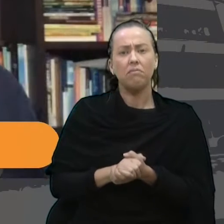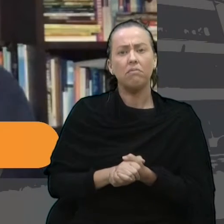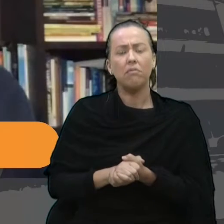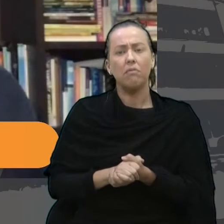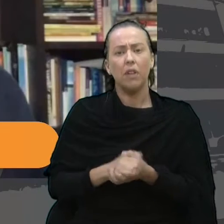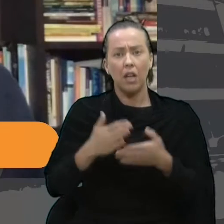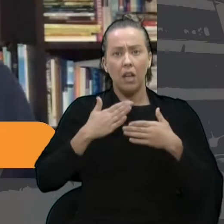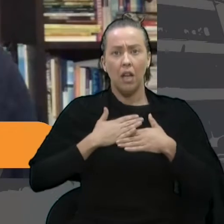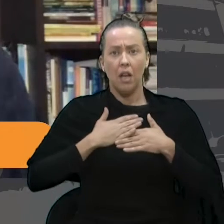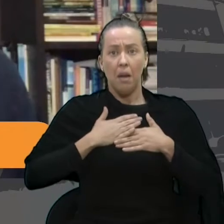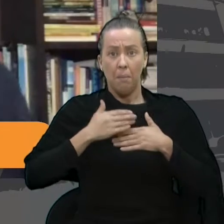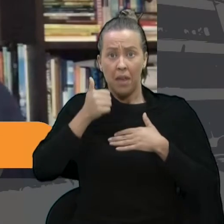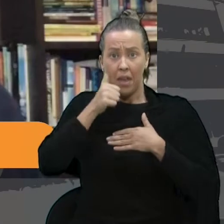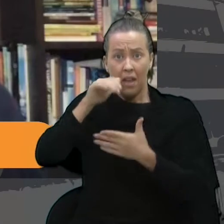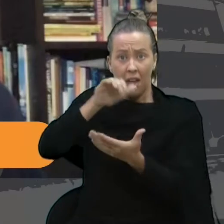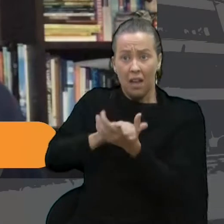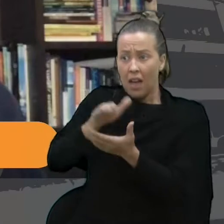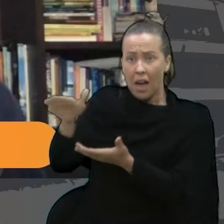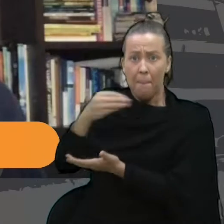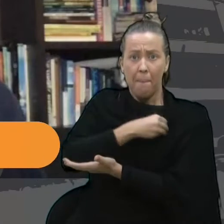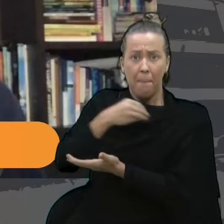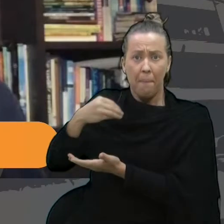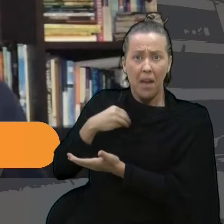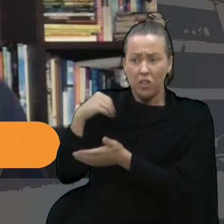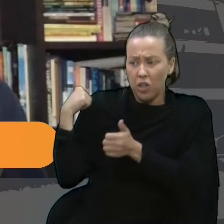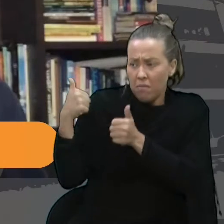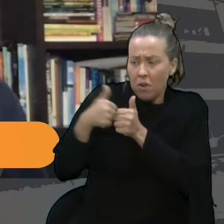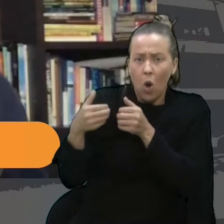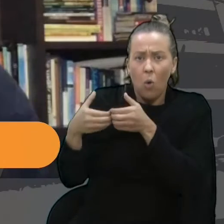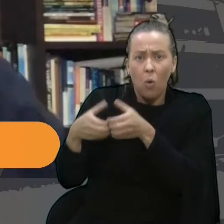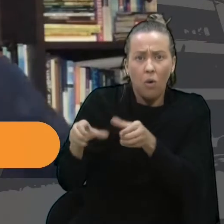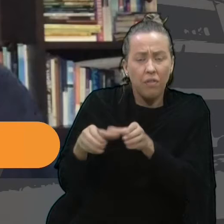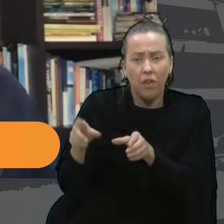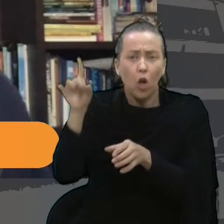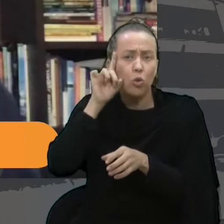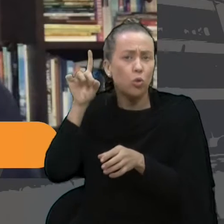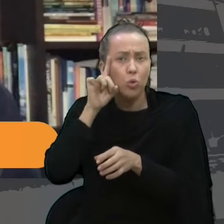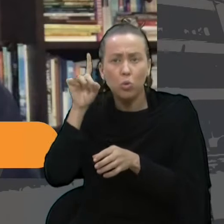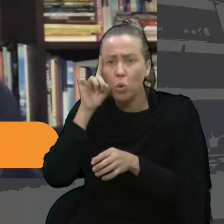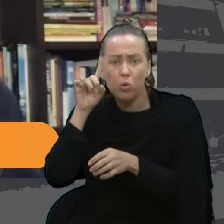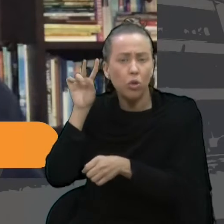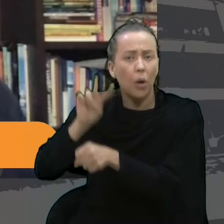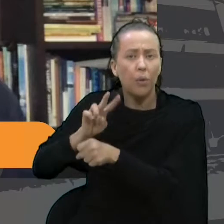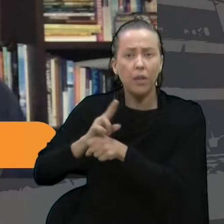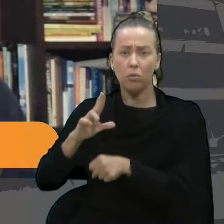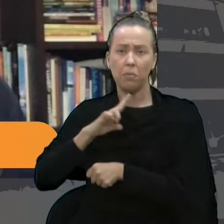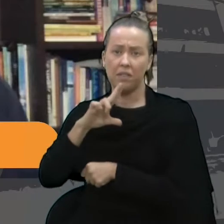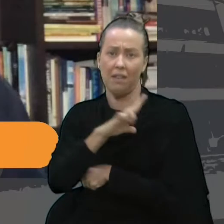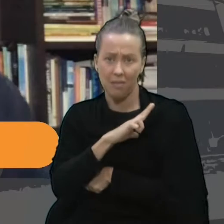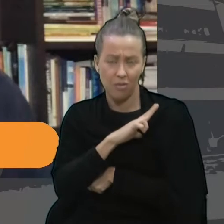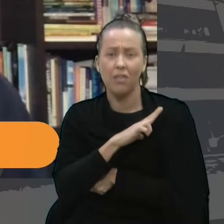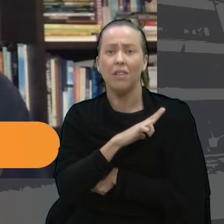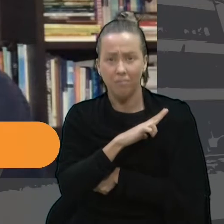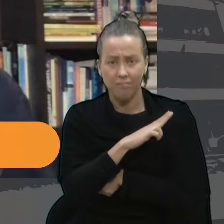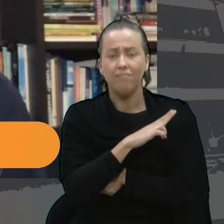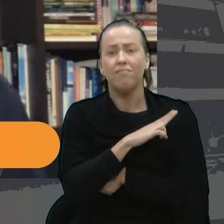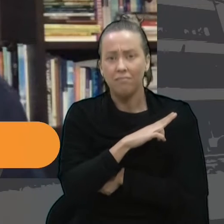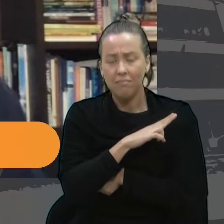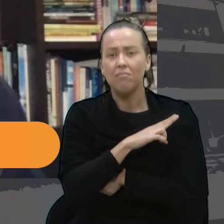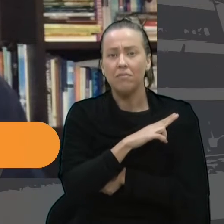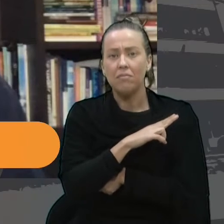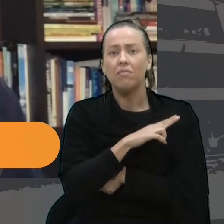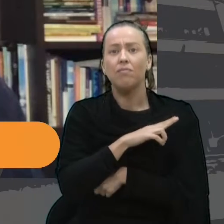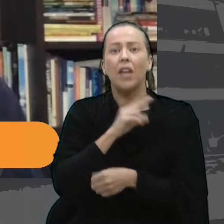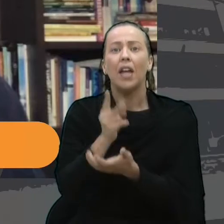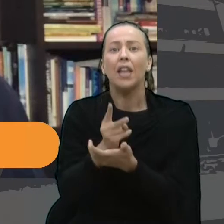minha mulher é médica, eu vejo essas coisas pertinho, né? Ela está todo dia tratando de pacientes que a